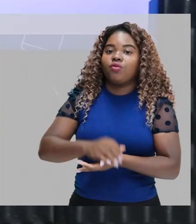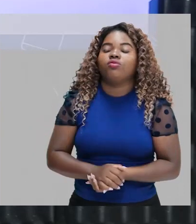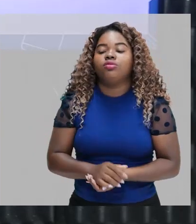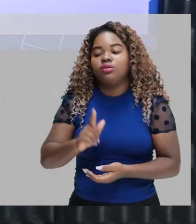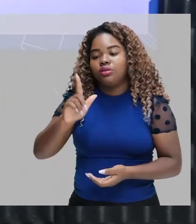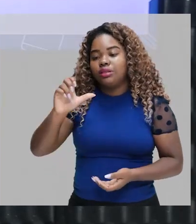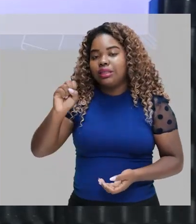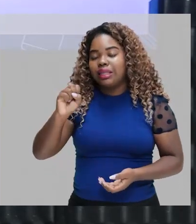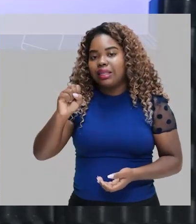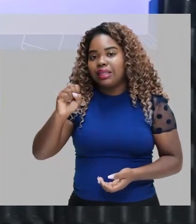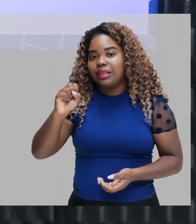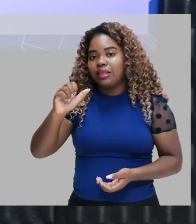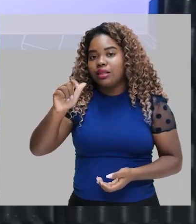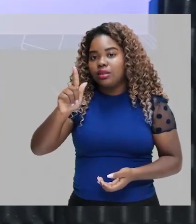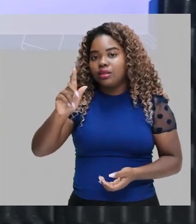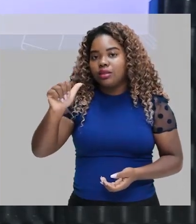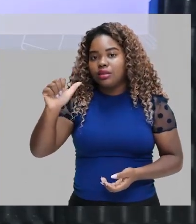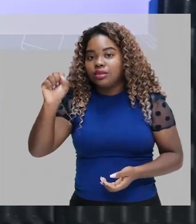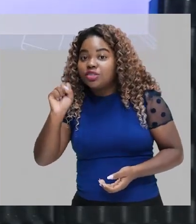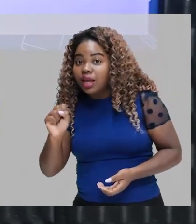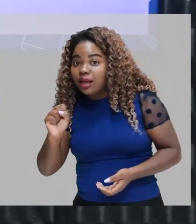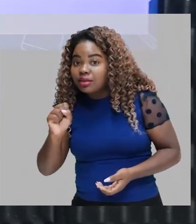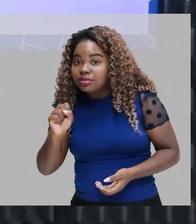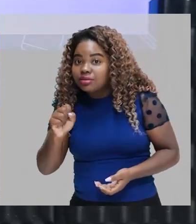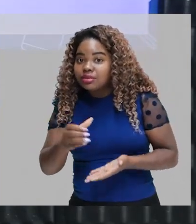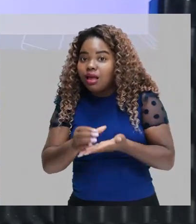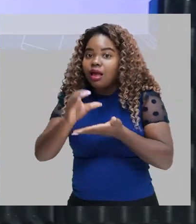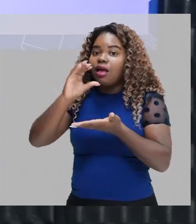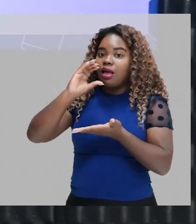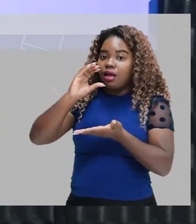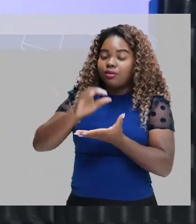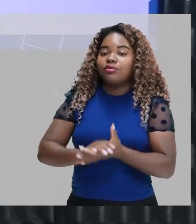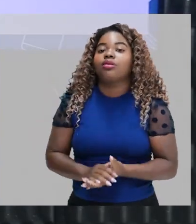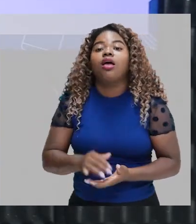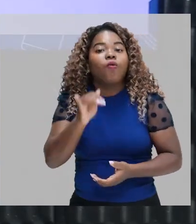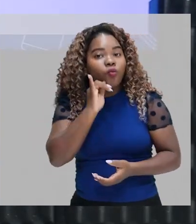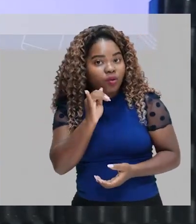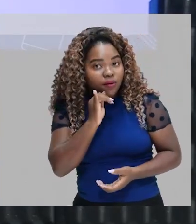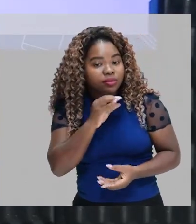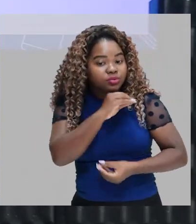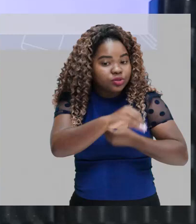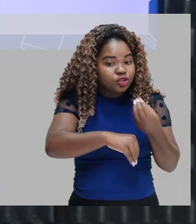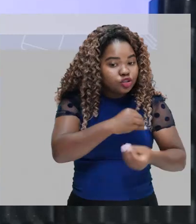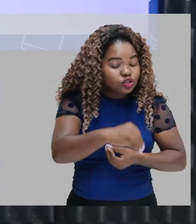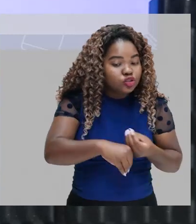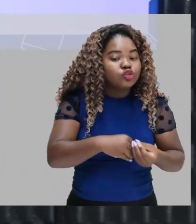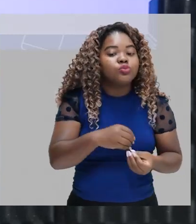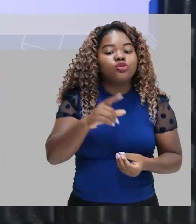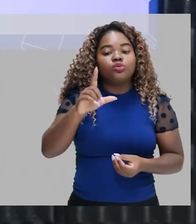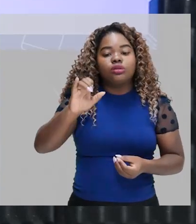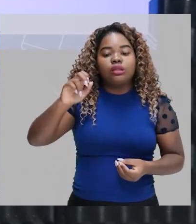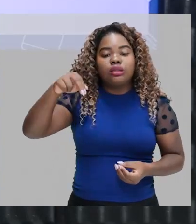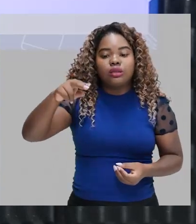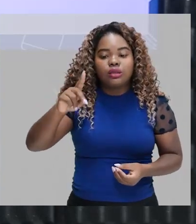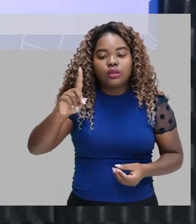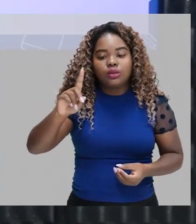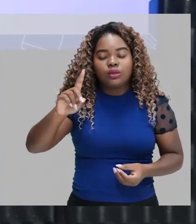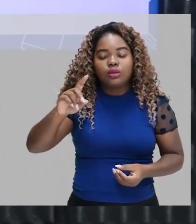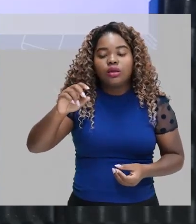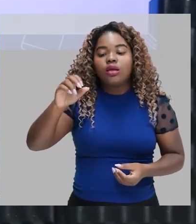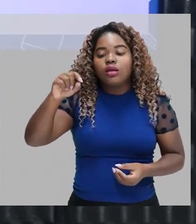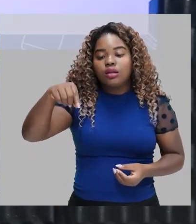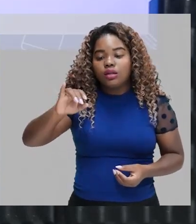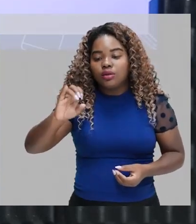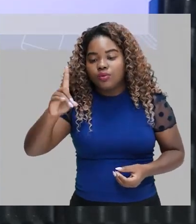com gás. Ali é um exemplo de uma solução líquida onde nós temos uma mistura de gás com